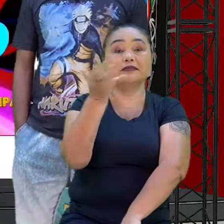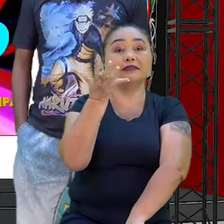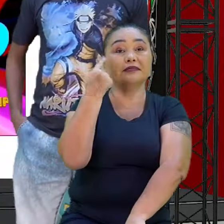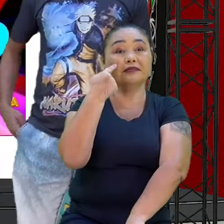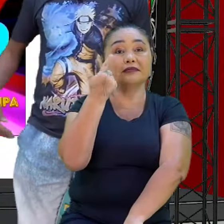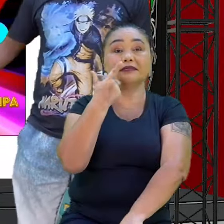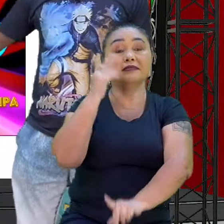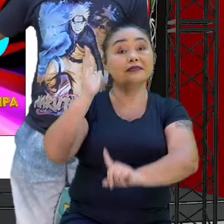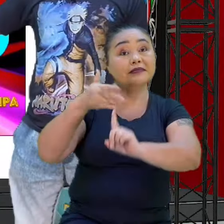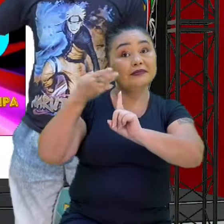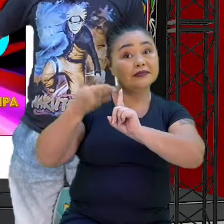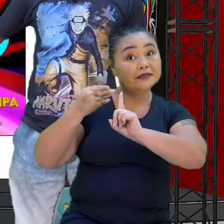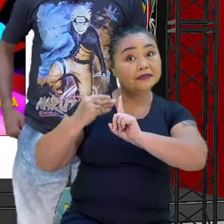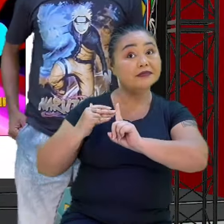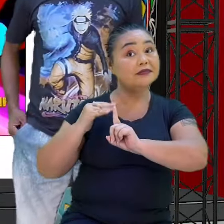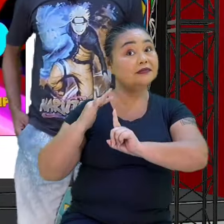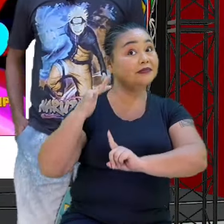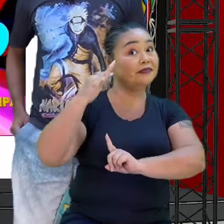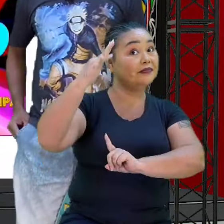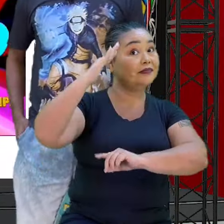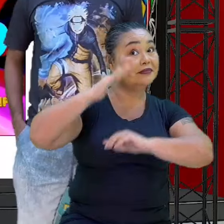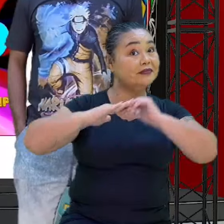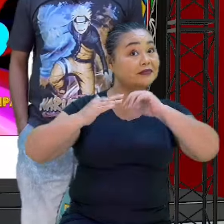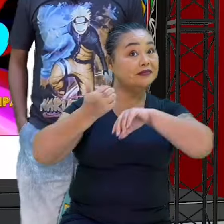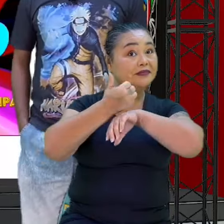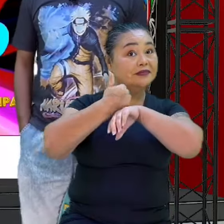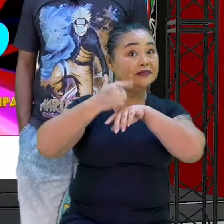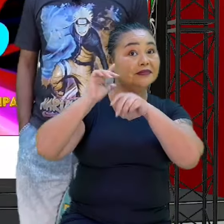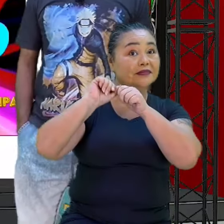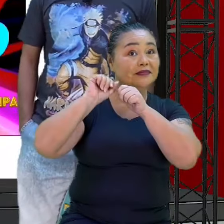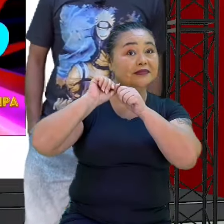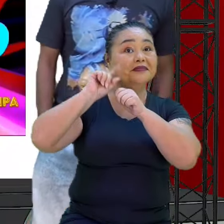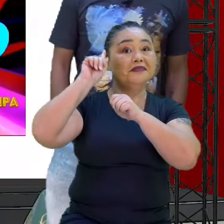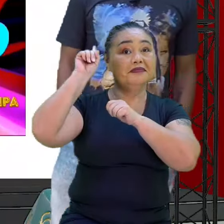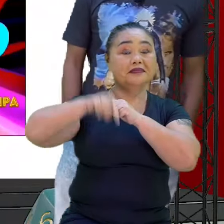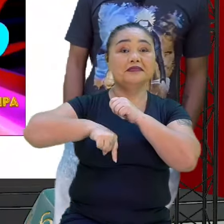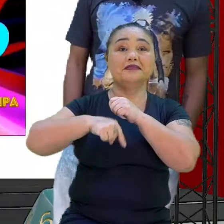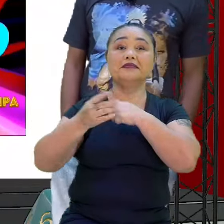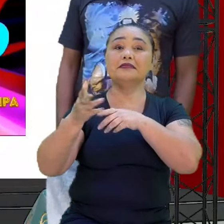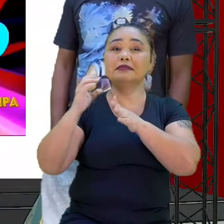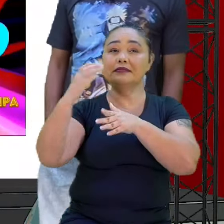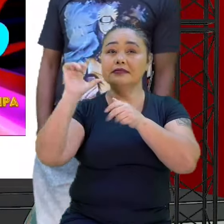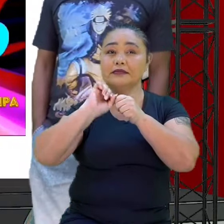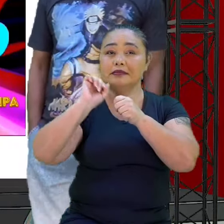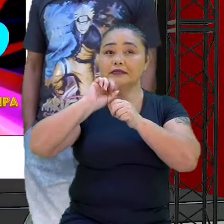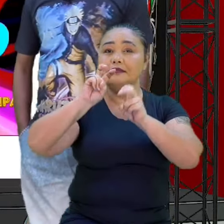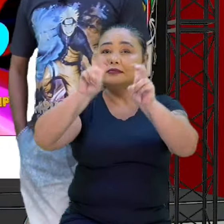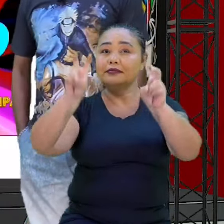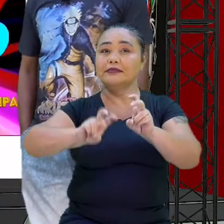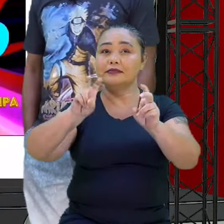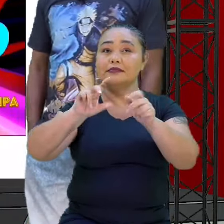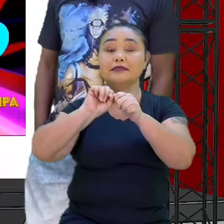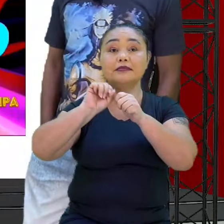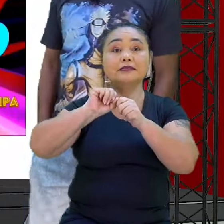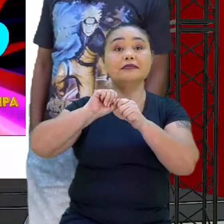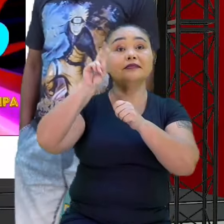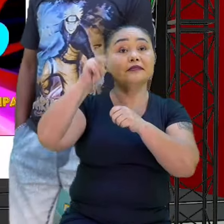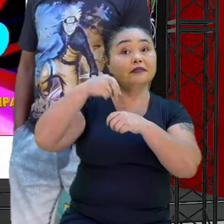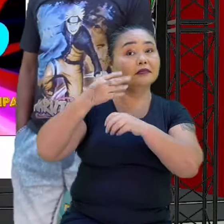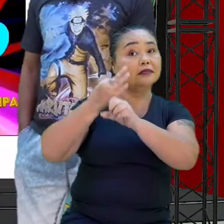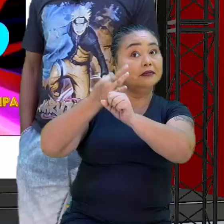crescer vamos cientista da Computação ali o nosso querido Eric Eric o nosso veriano Quer Ser Um fazendeiro